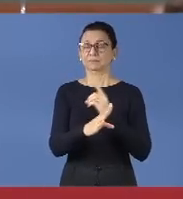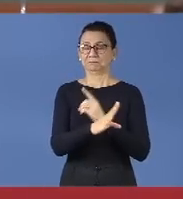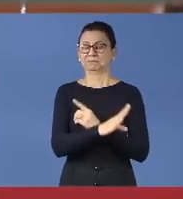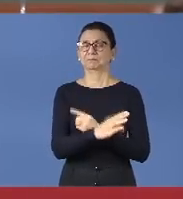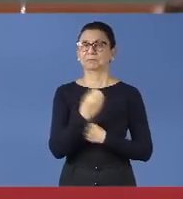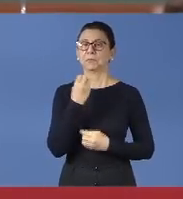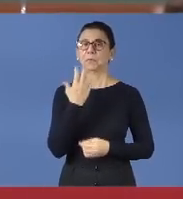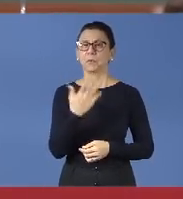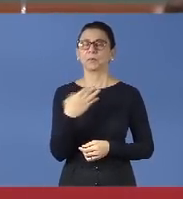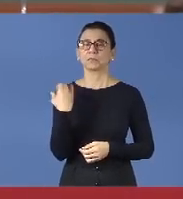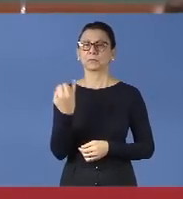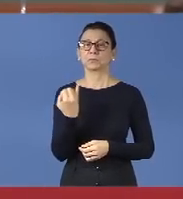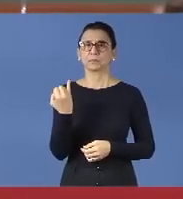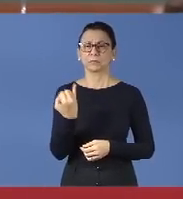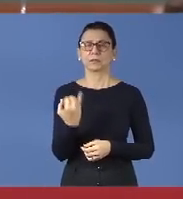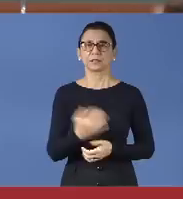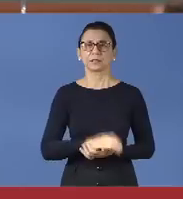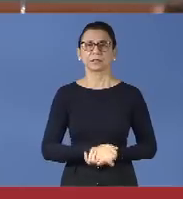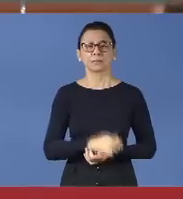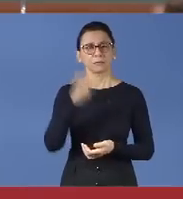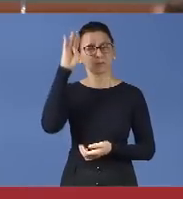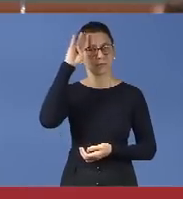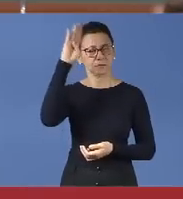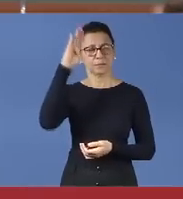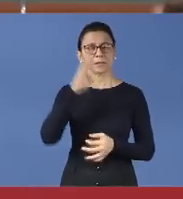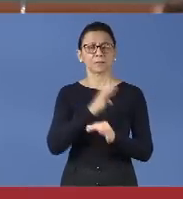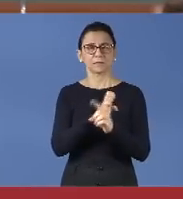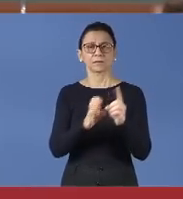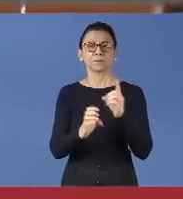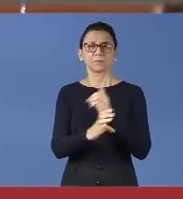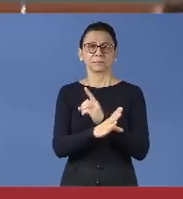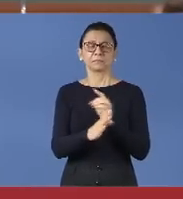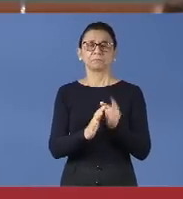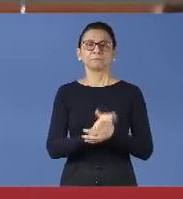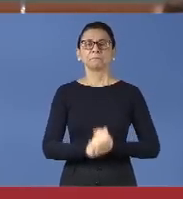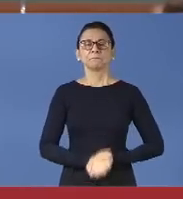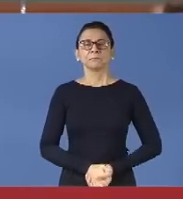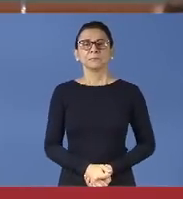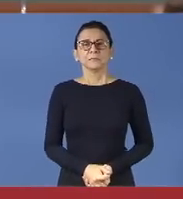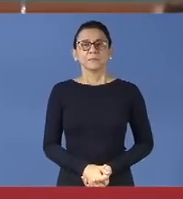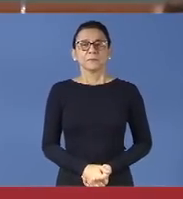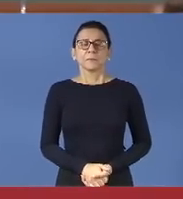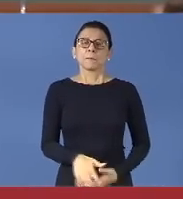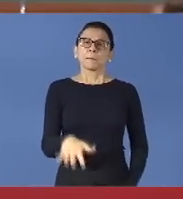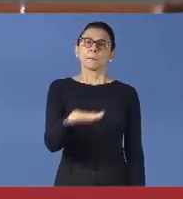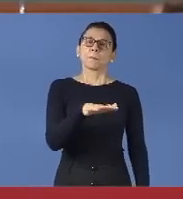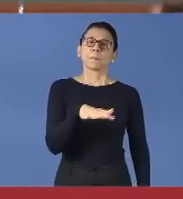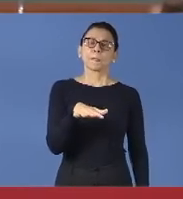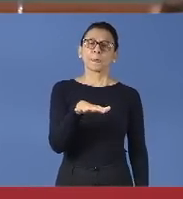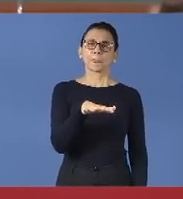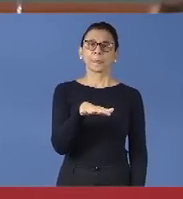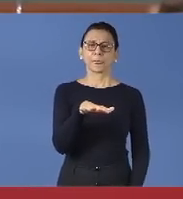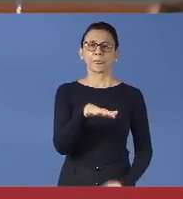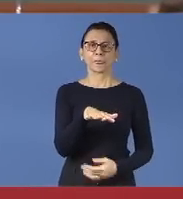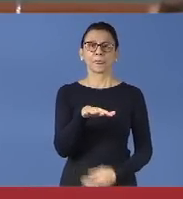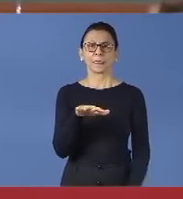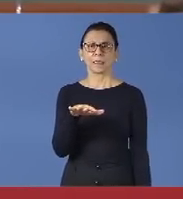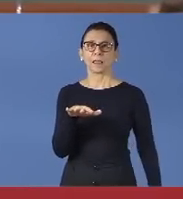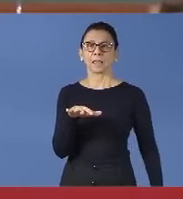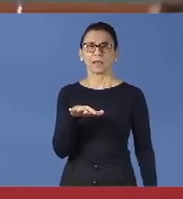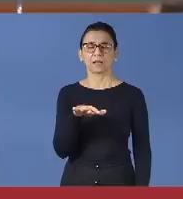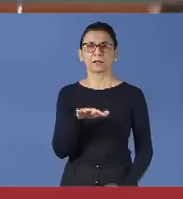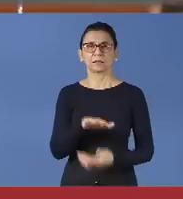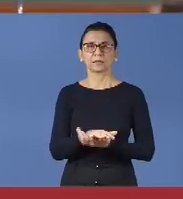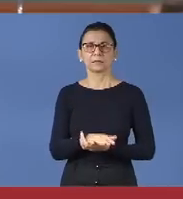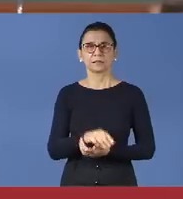é um destaque para a valorização da Escola Bíblica naquela igreja. A região de Santa Mônica, ou melhor, bairro